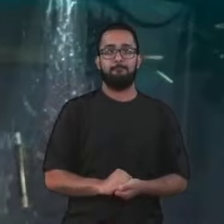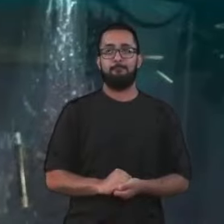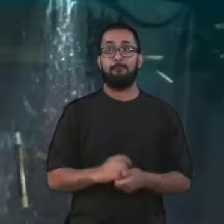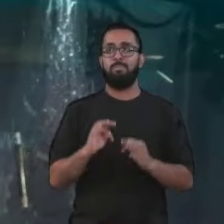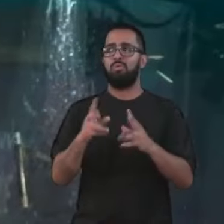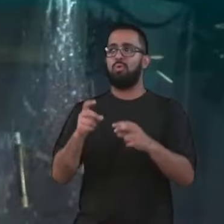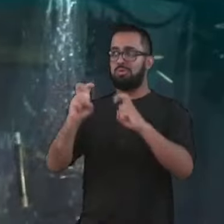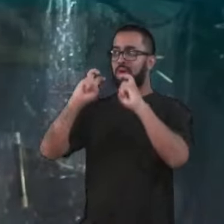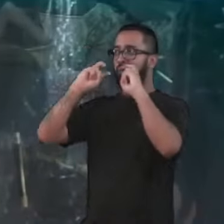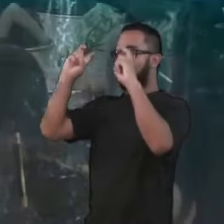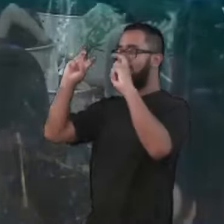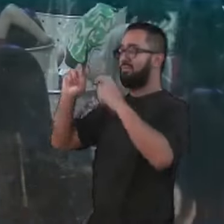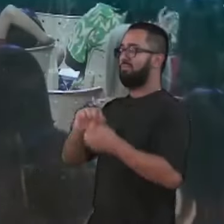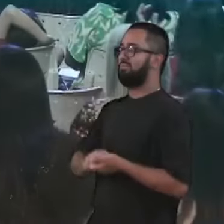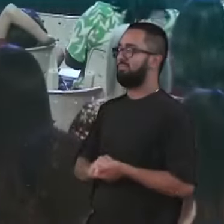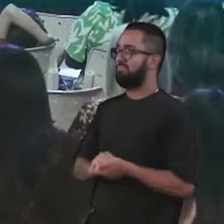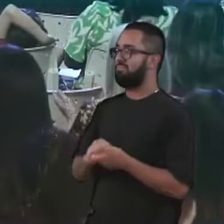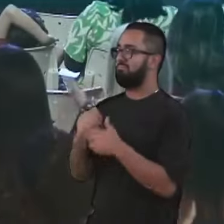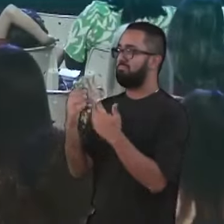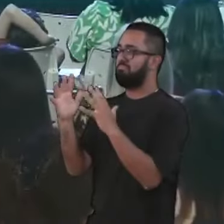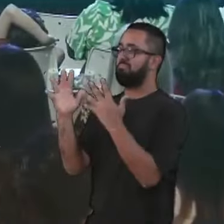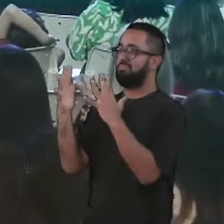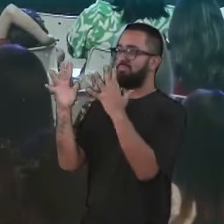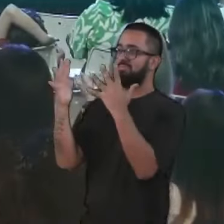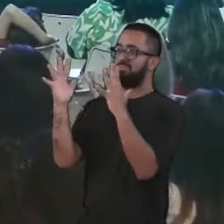Eu duvido.